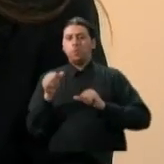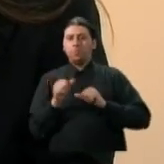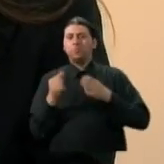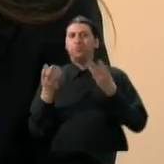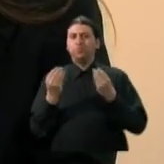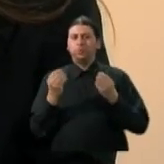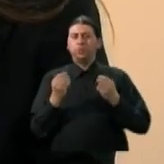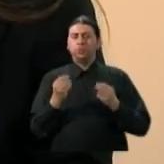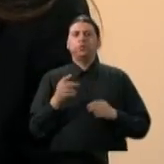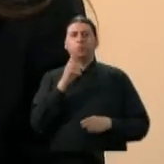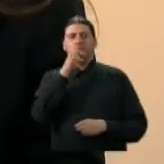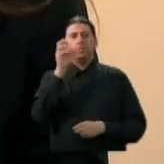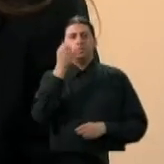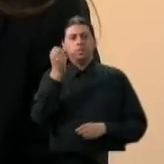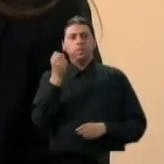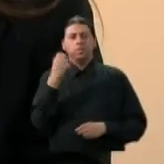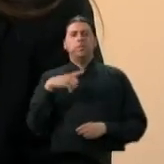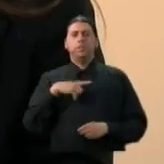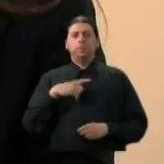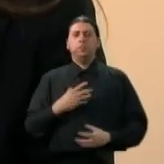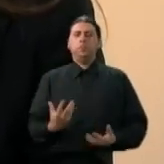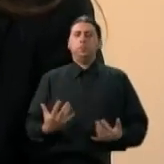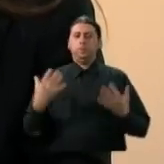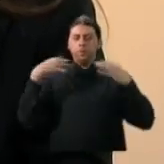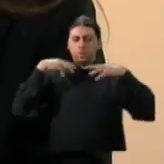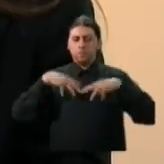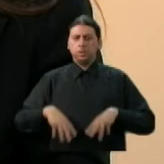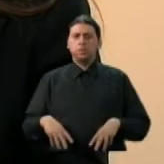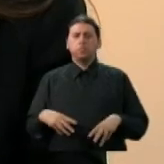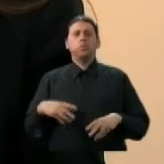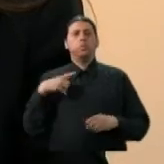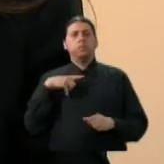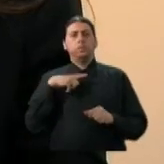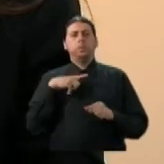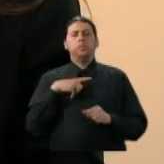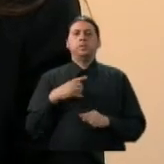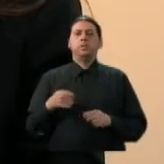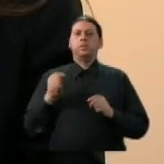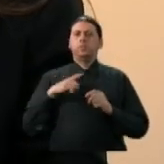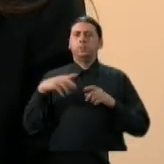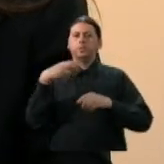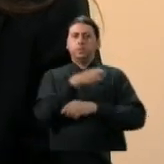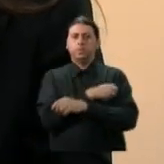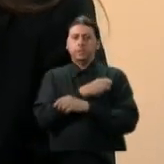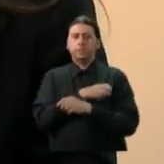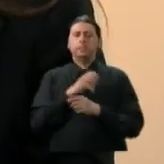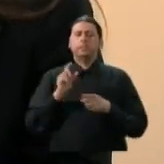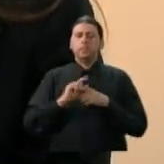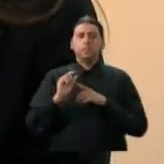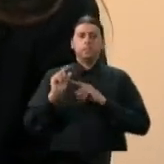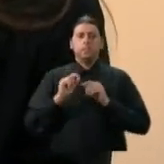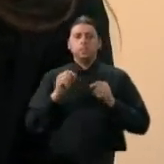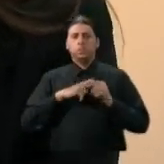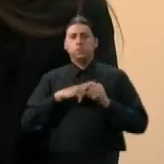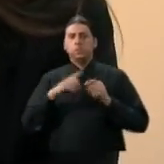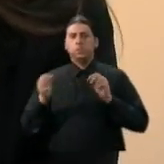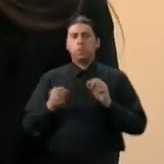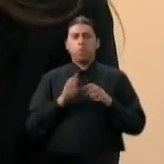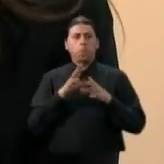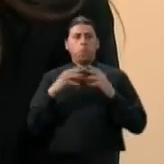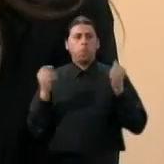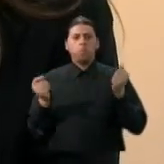no organismo, ele escapa muito do mecanismo de vacina. Até então, não se